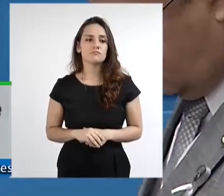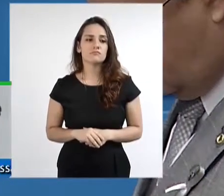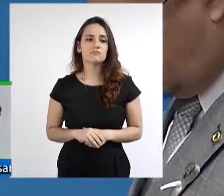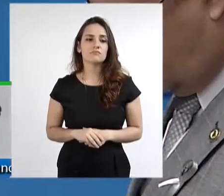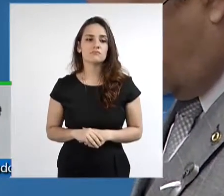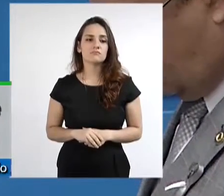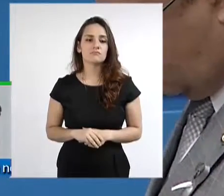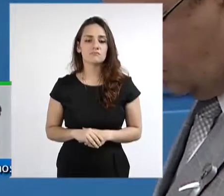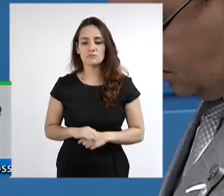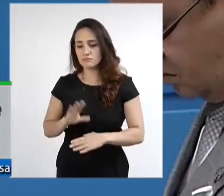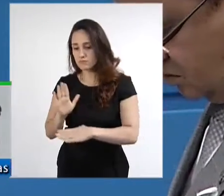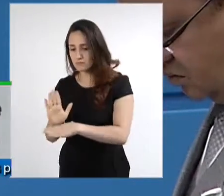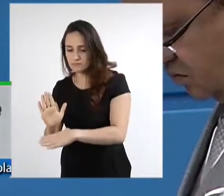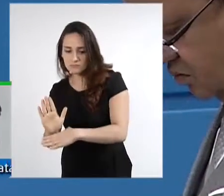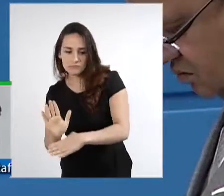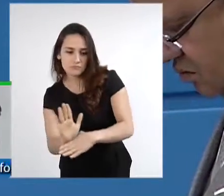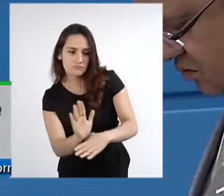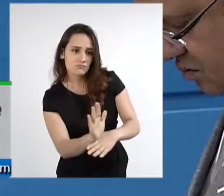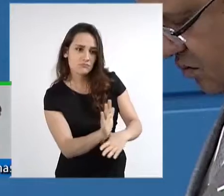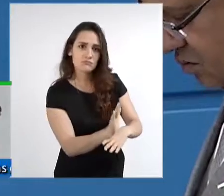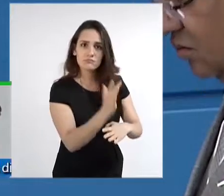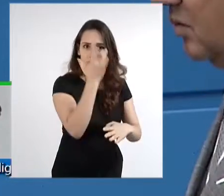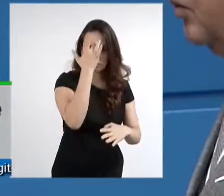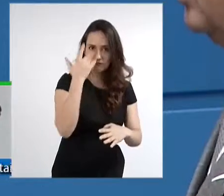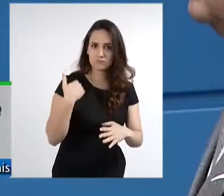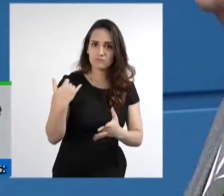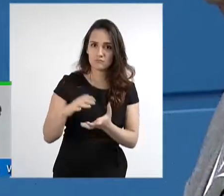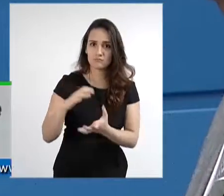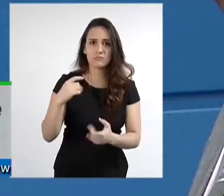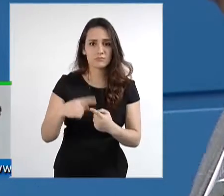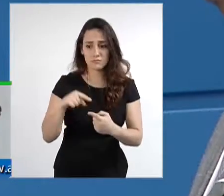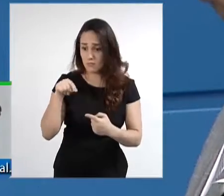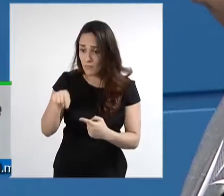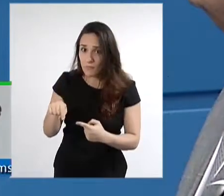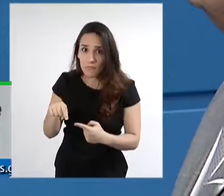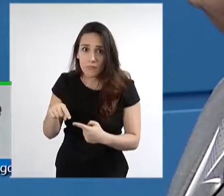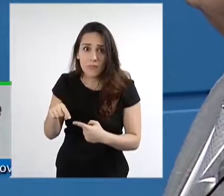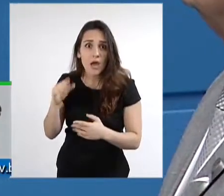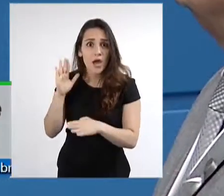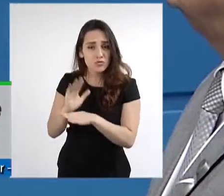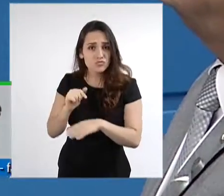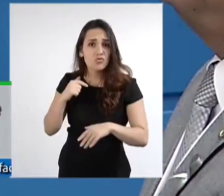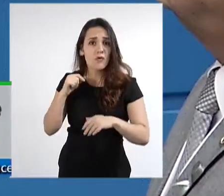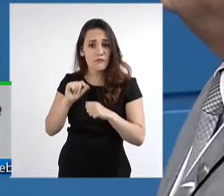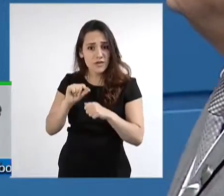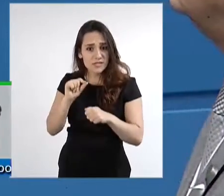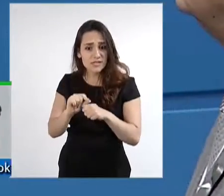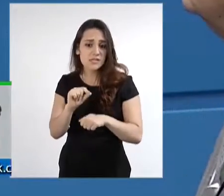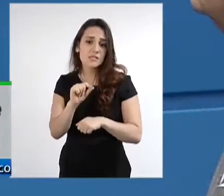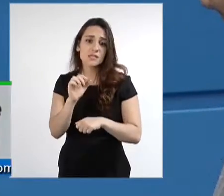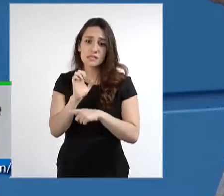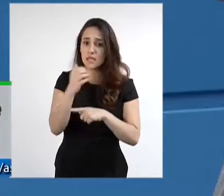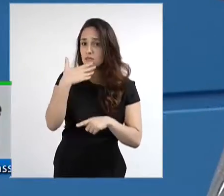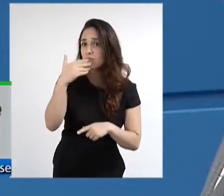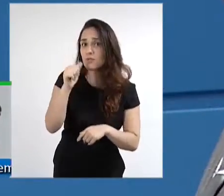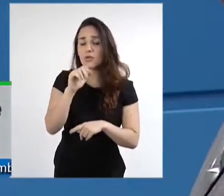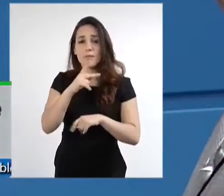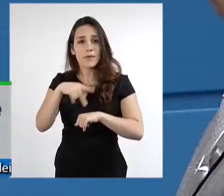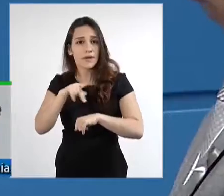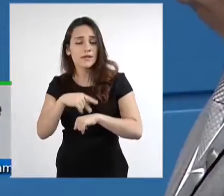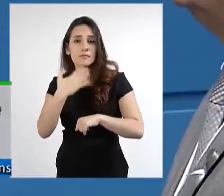ofereçamos a esta pessoa que ajudou a construir a nossa sociedade, o nosso Estado e o nosso país, e que realmente